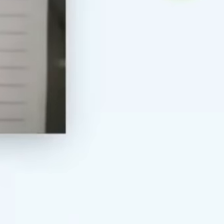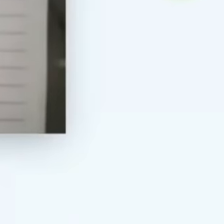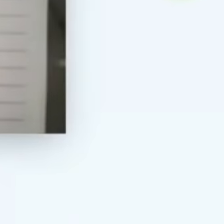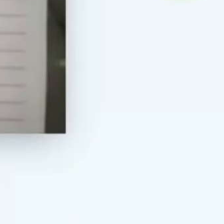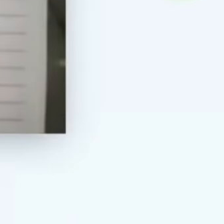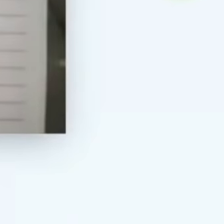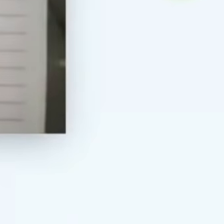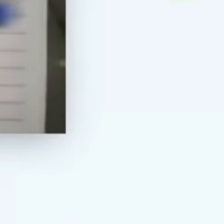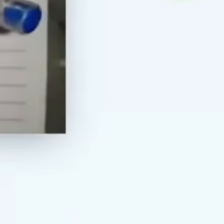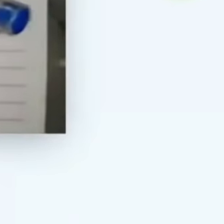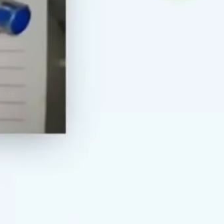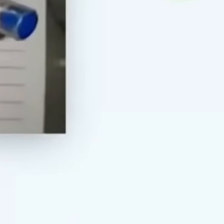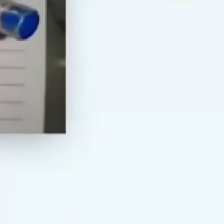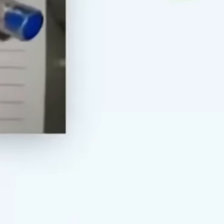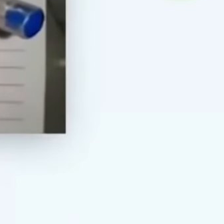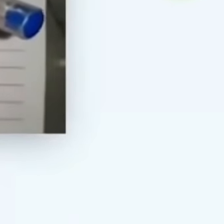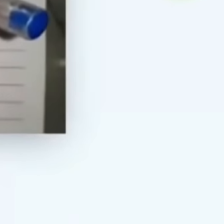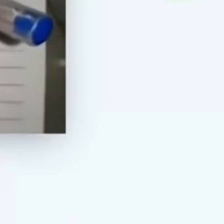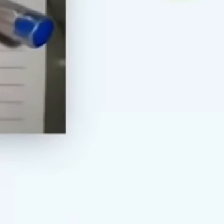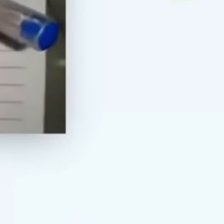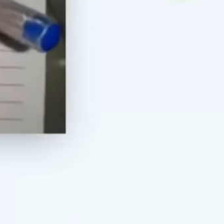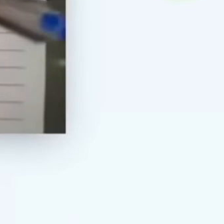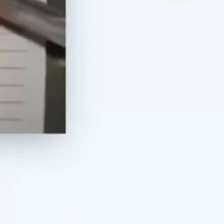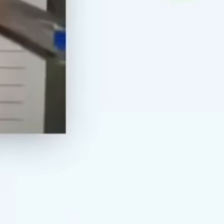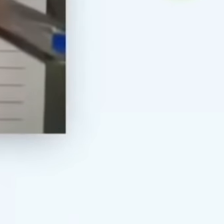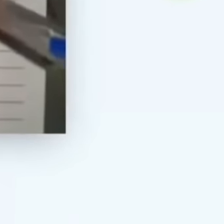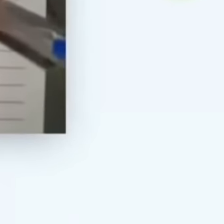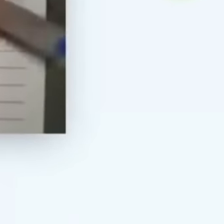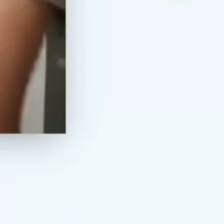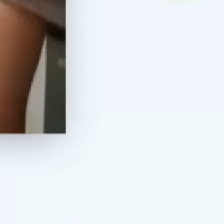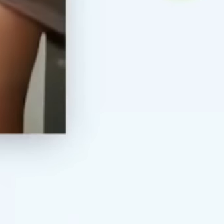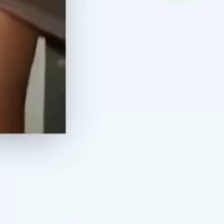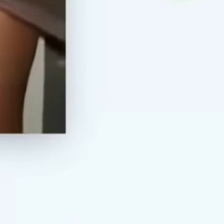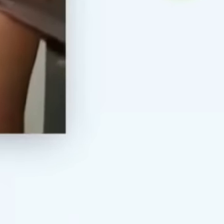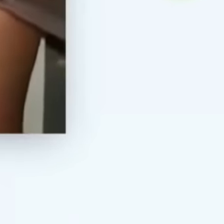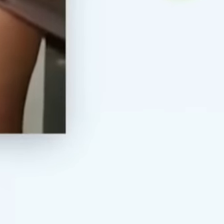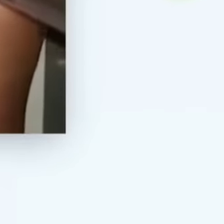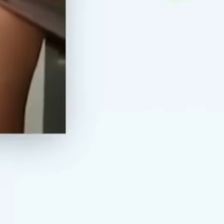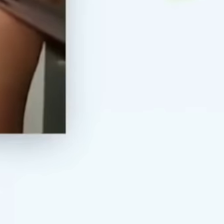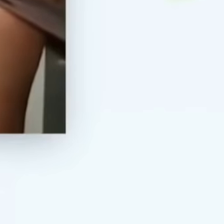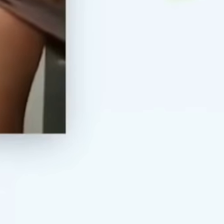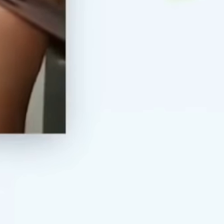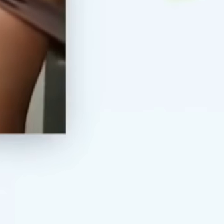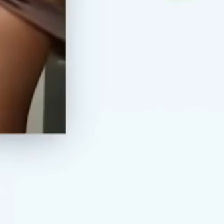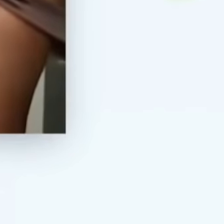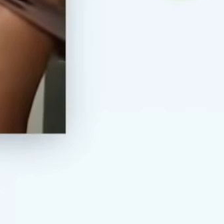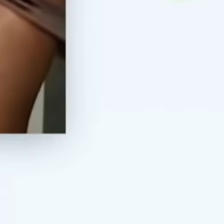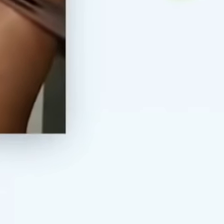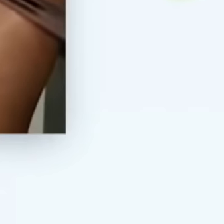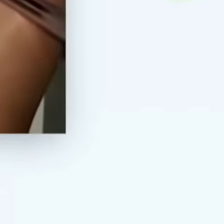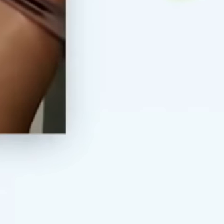High in my name is Giovanna a